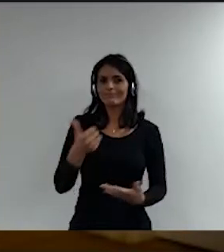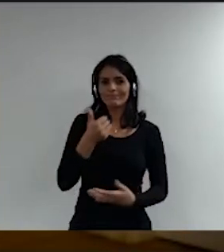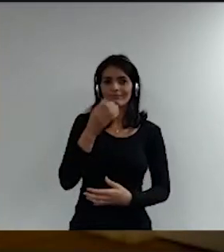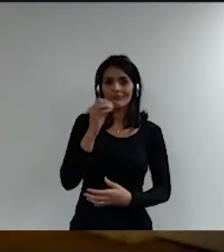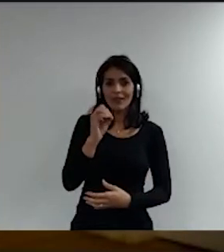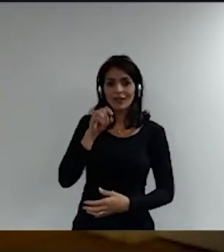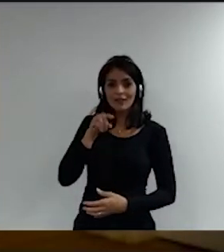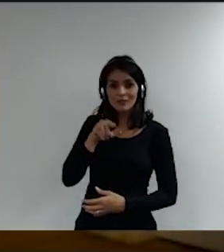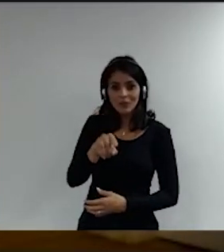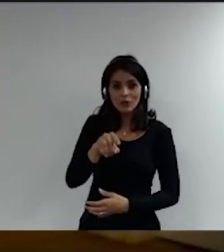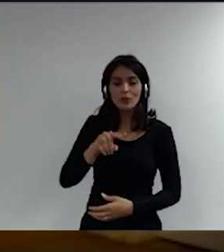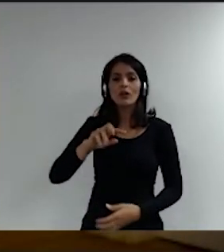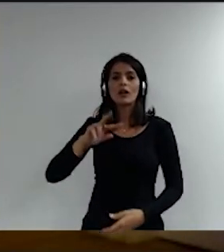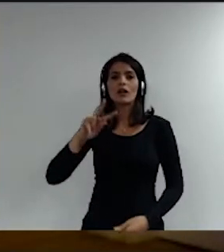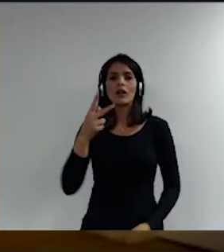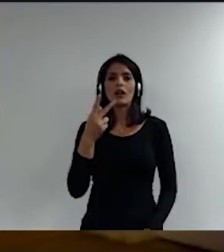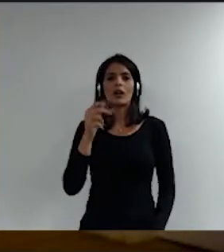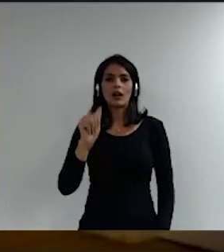10.000 habeas corpus.